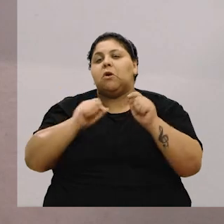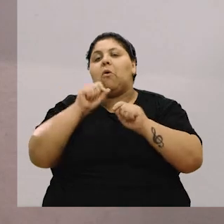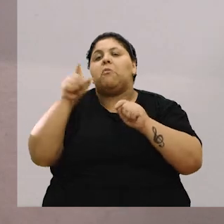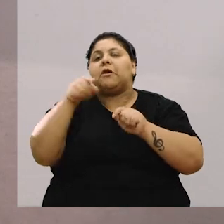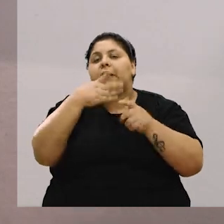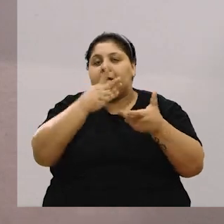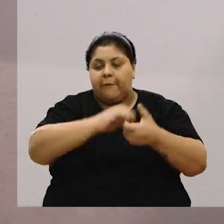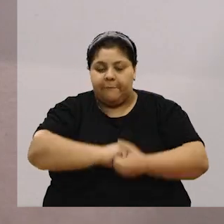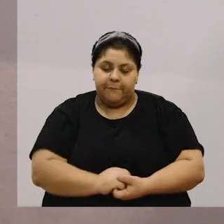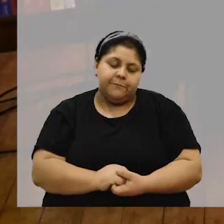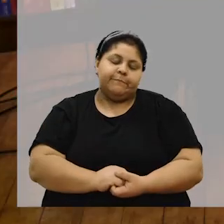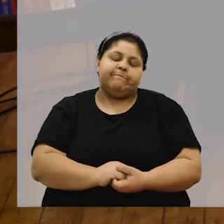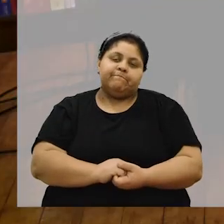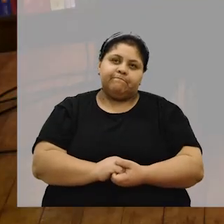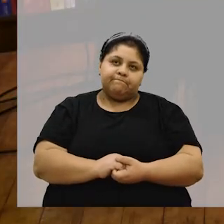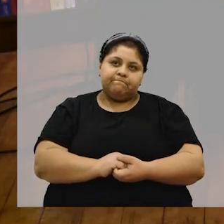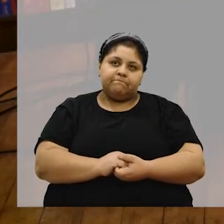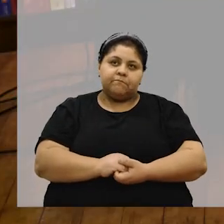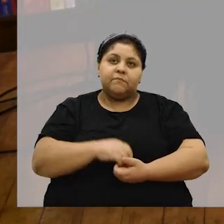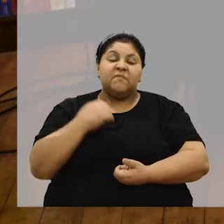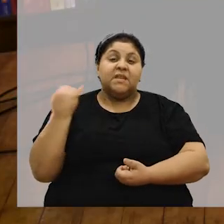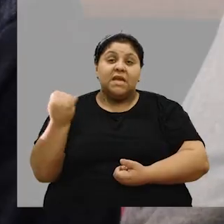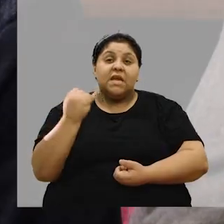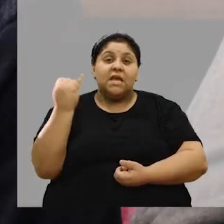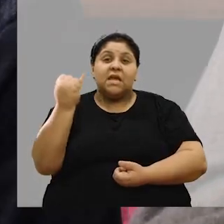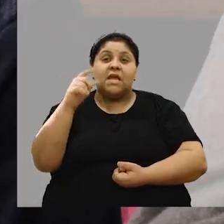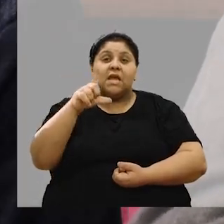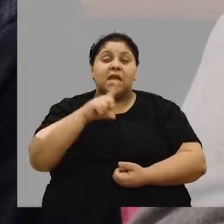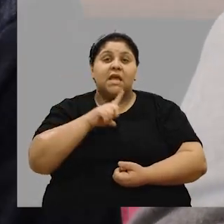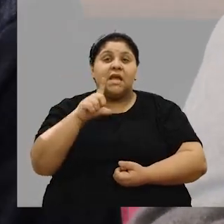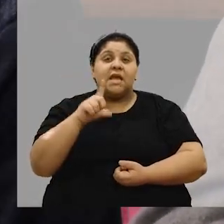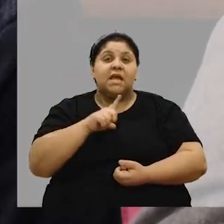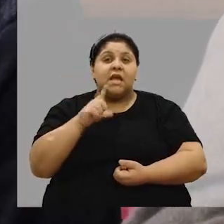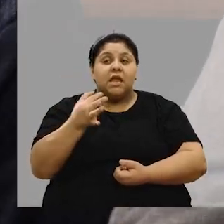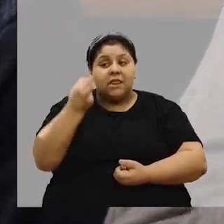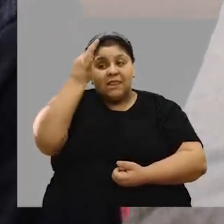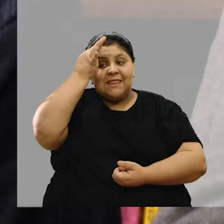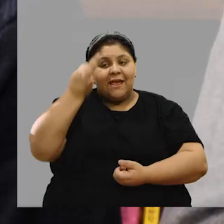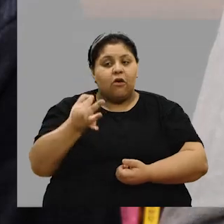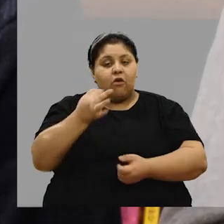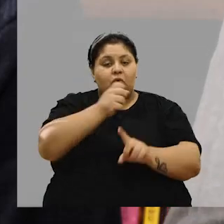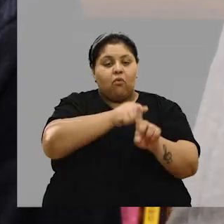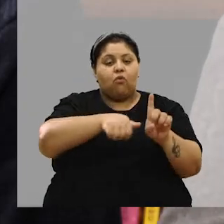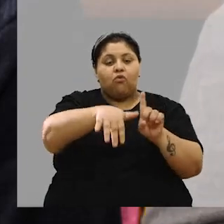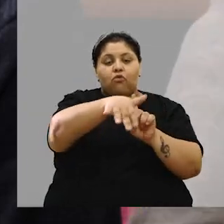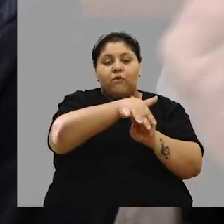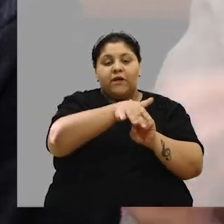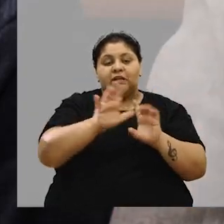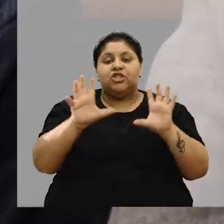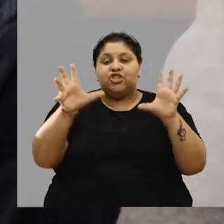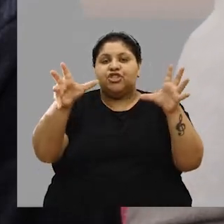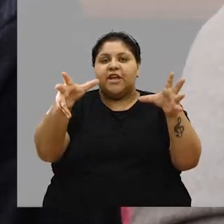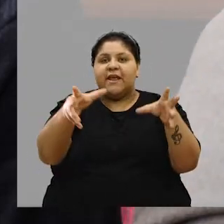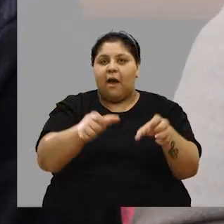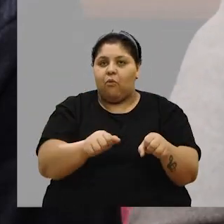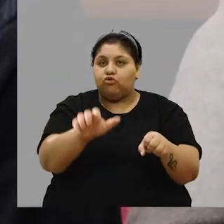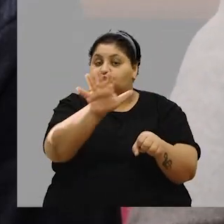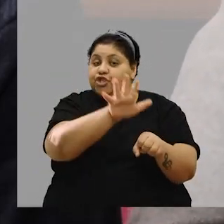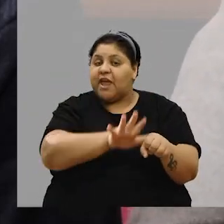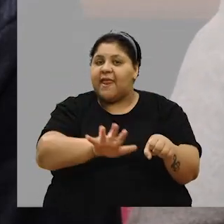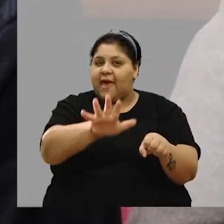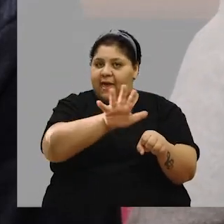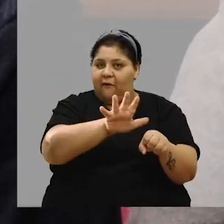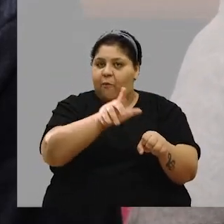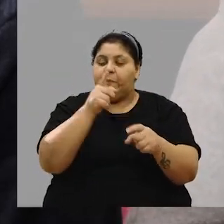que funciona isso? Sim, a importância da gente ter essa compreensão, da sociedade como um todo ter